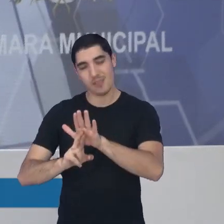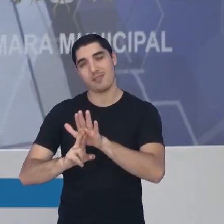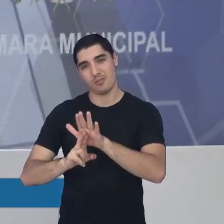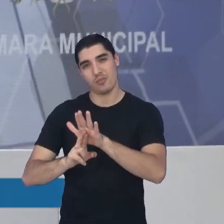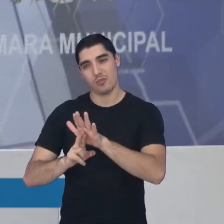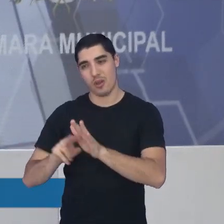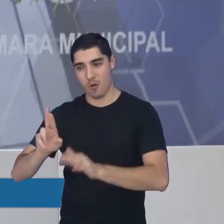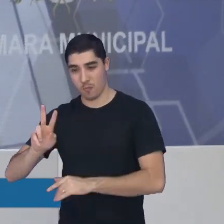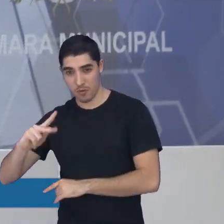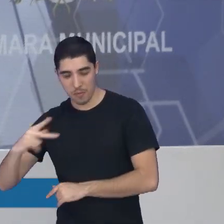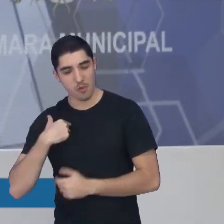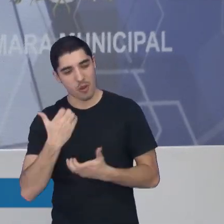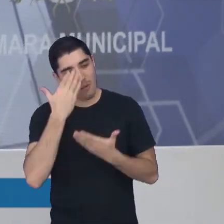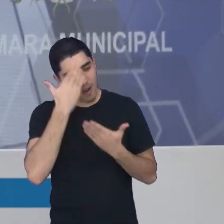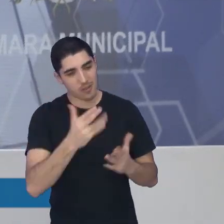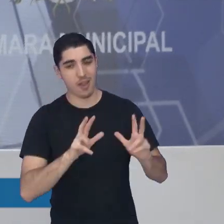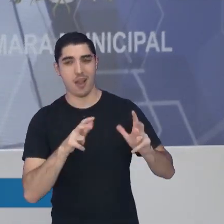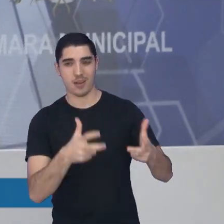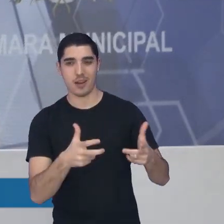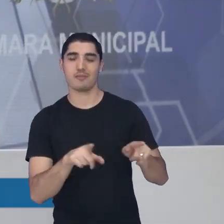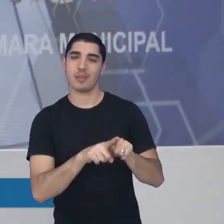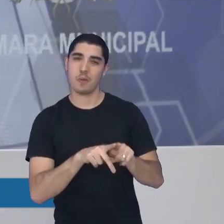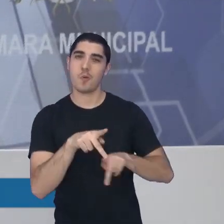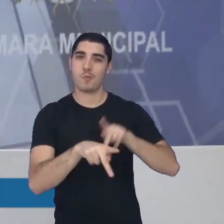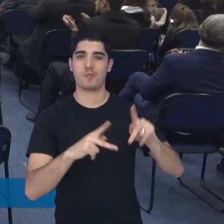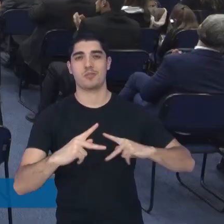casa e ao seu povo. Muito obrigado.